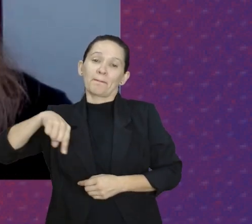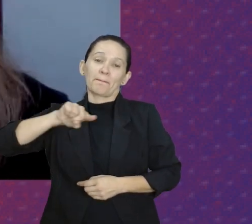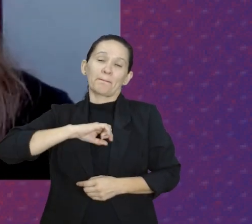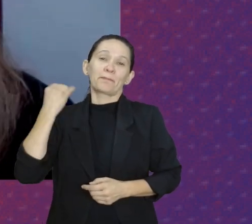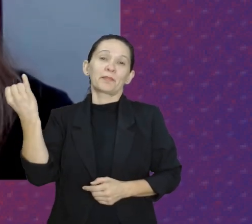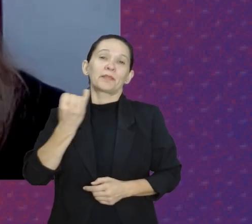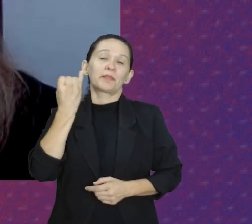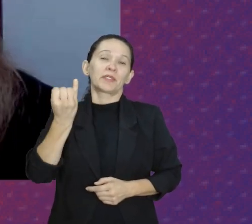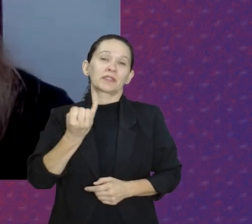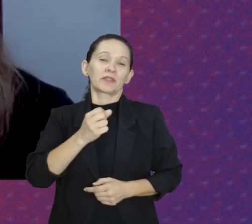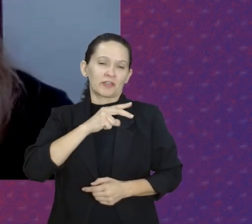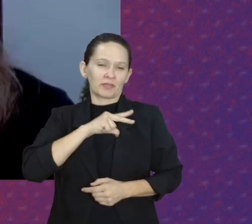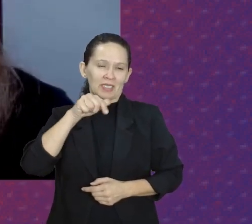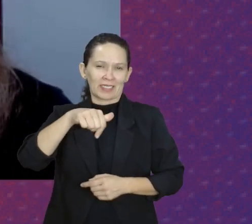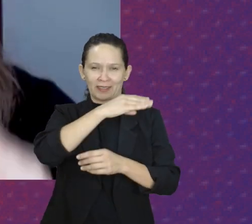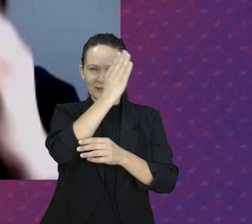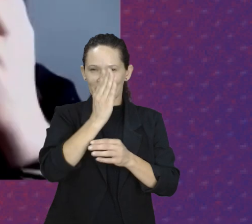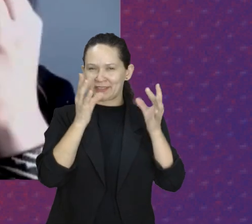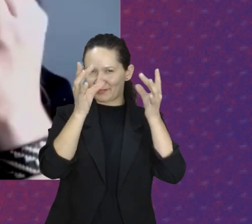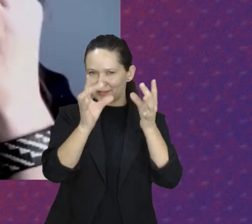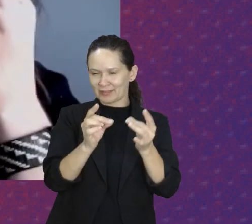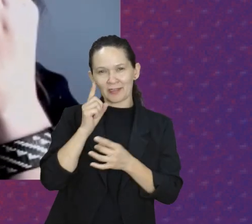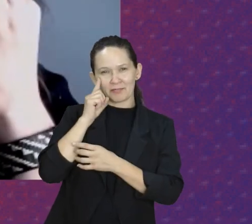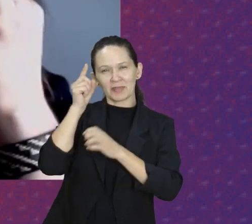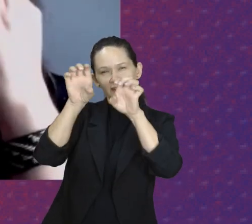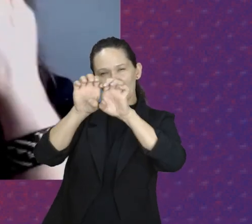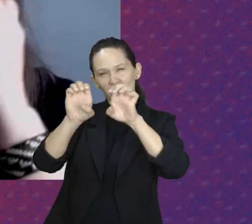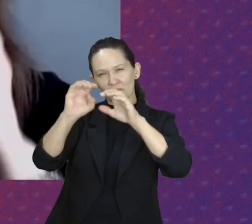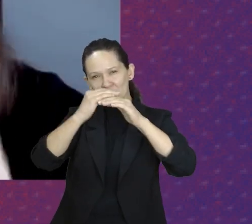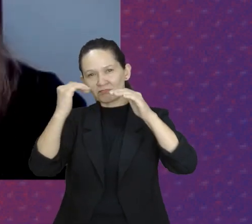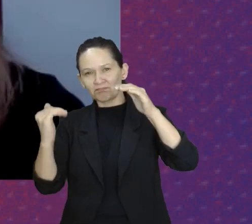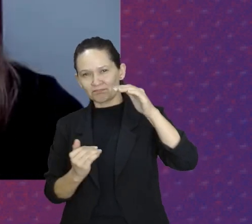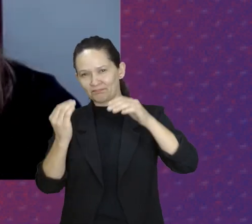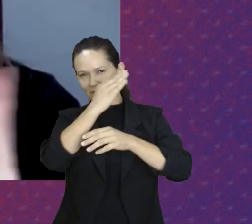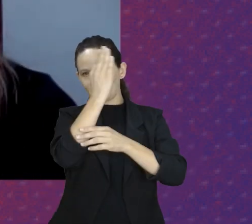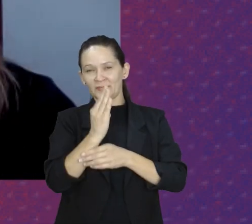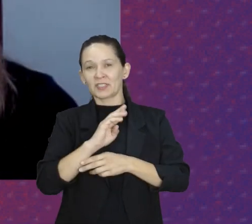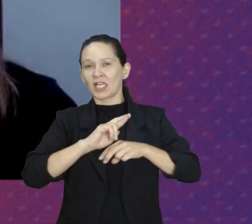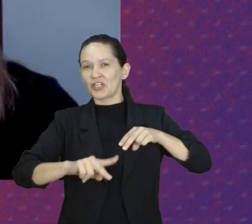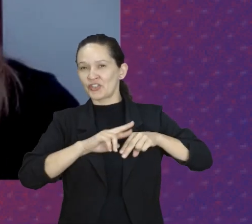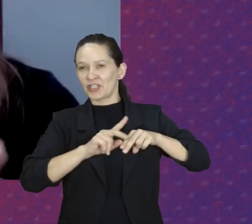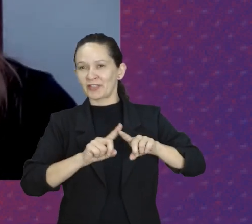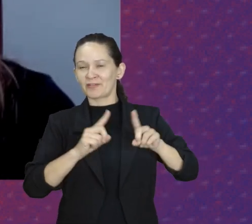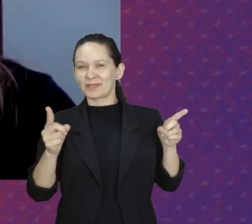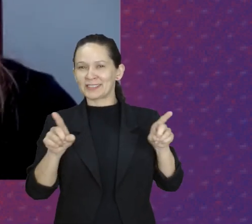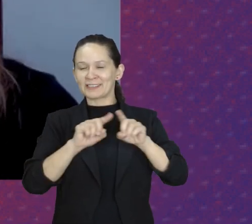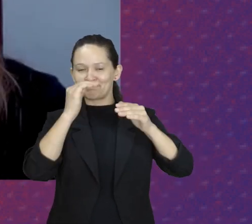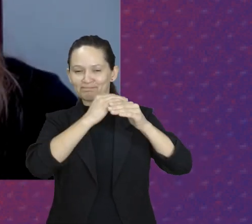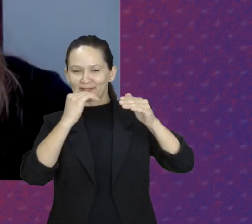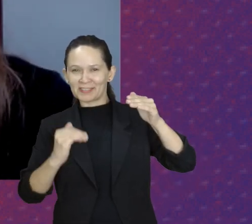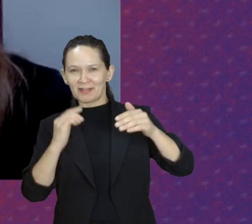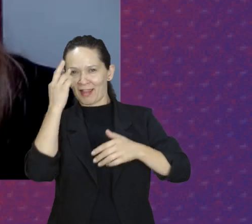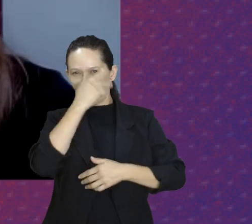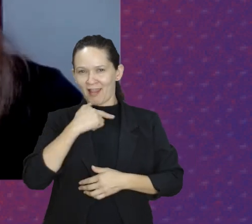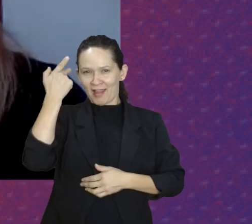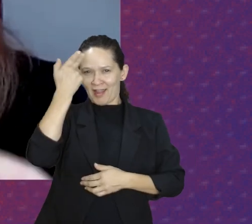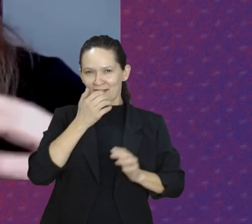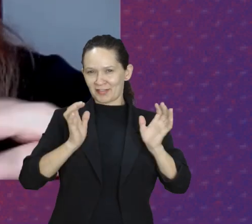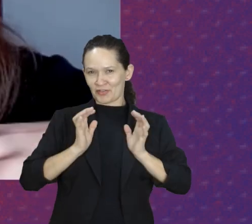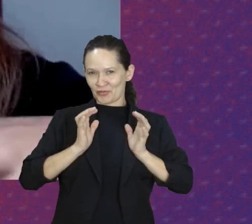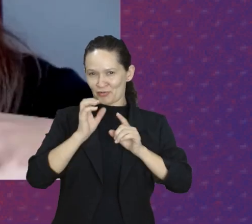importante, particularmente aqui no Brasil, considerando a estrutura de desigualdade, né, não só de gênero, mas também e fundamentalmente de raça e